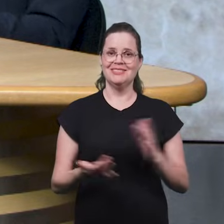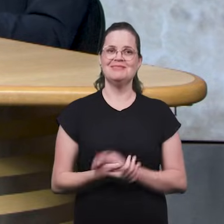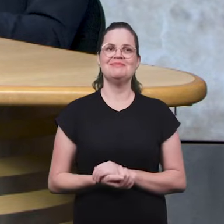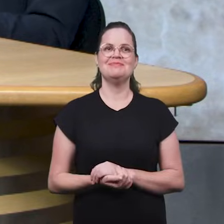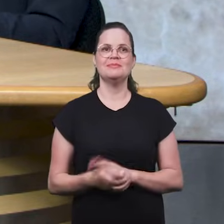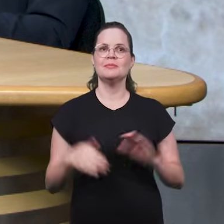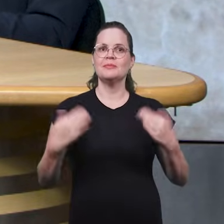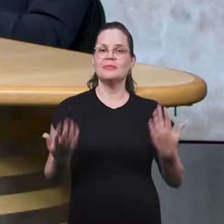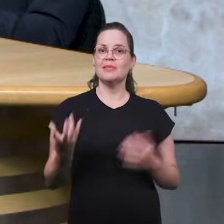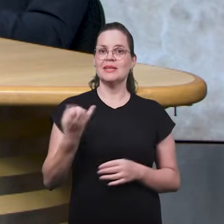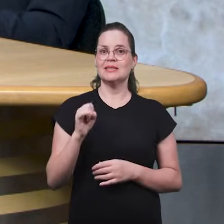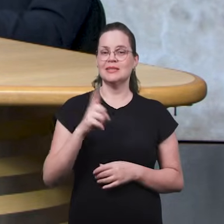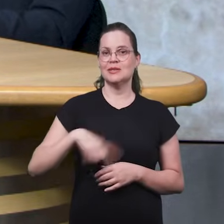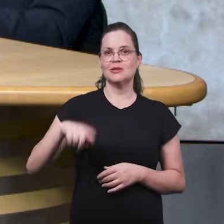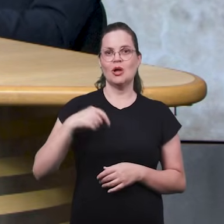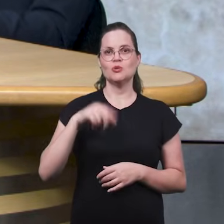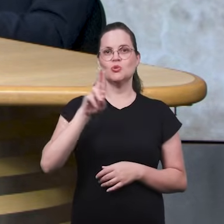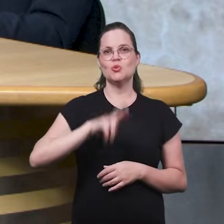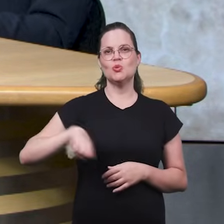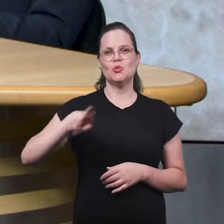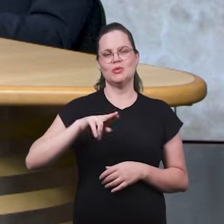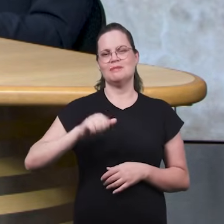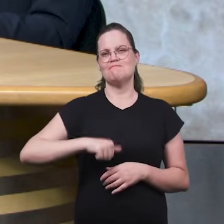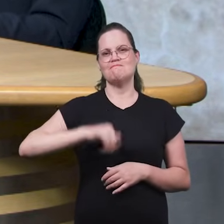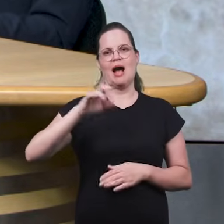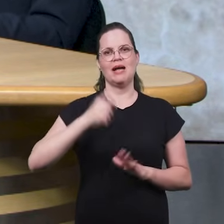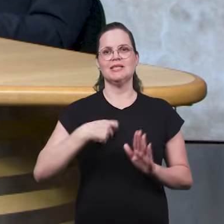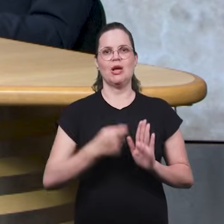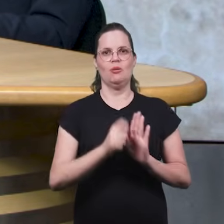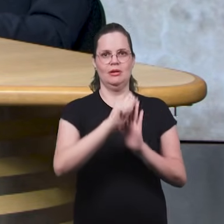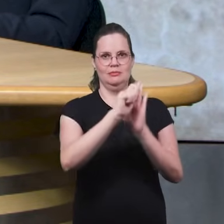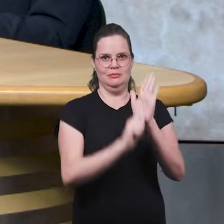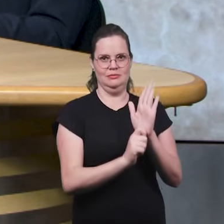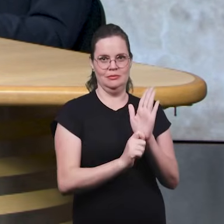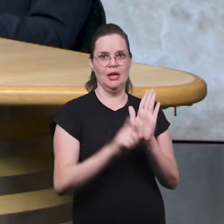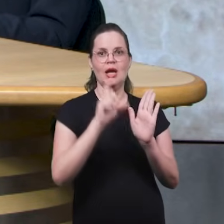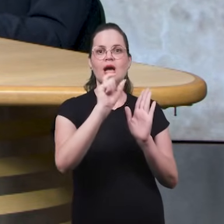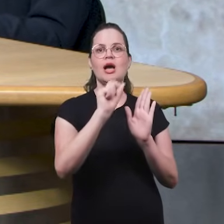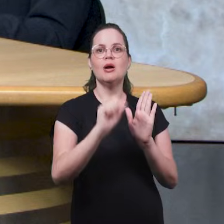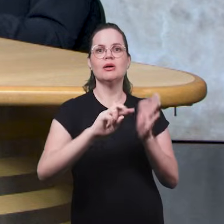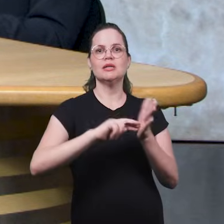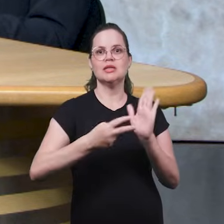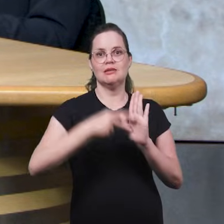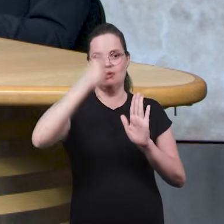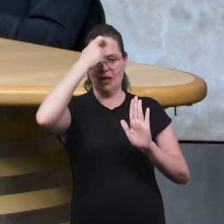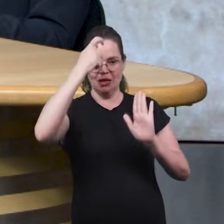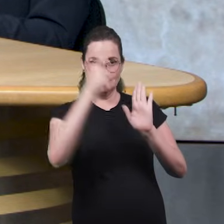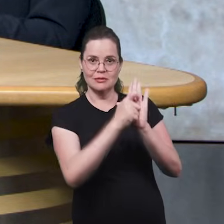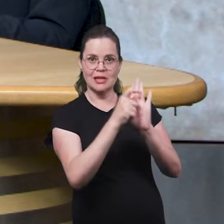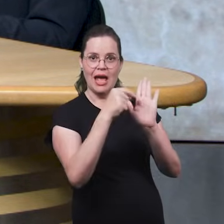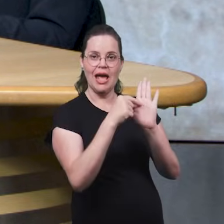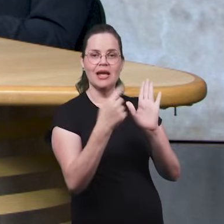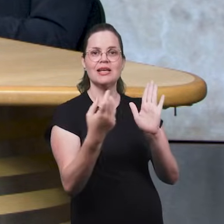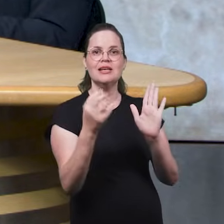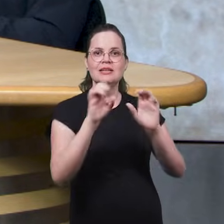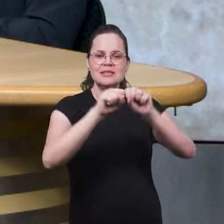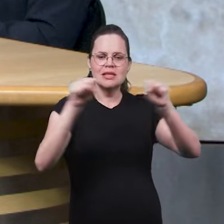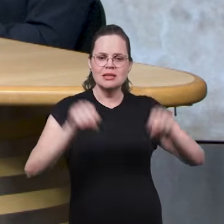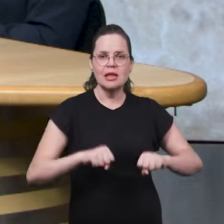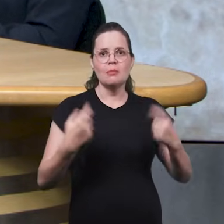Então, quando a gente fala, tem uma expressão que a gente usa muito, algoritmo. O que é o algoritmo? É exatamente a inteligência artificial